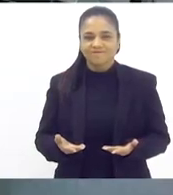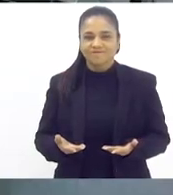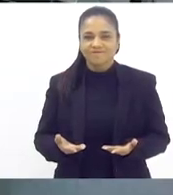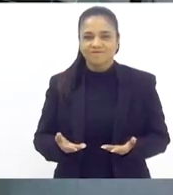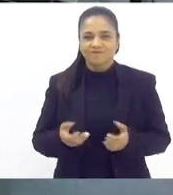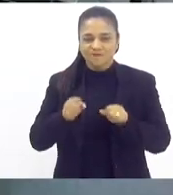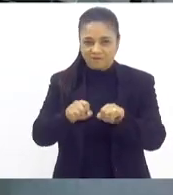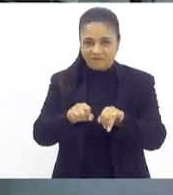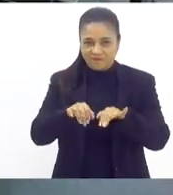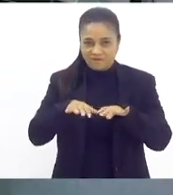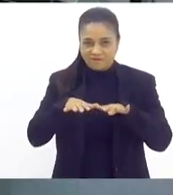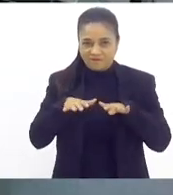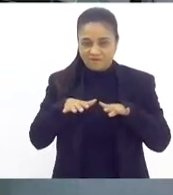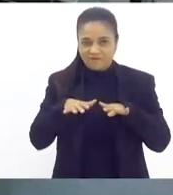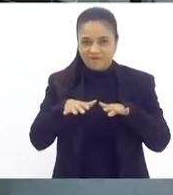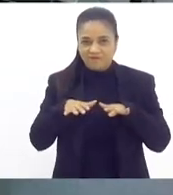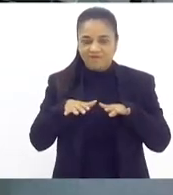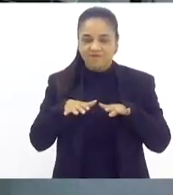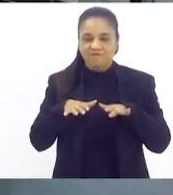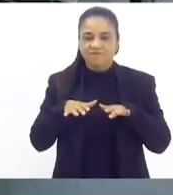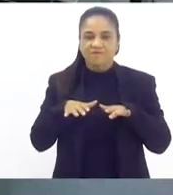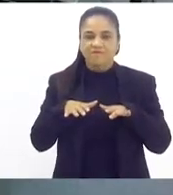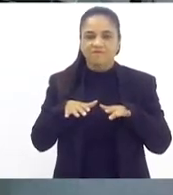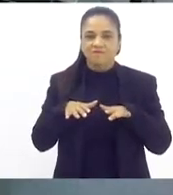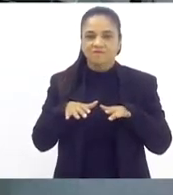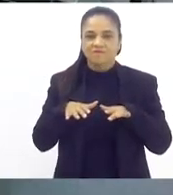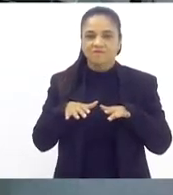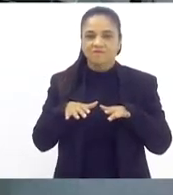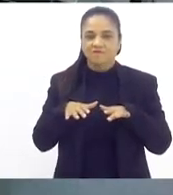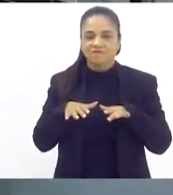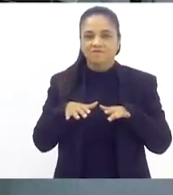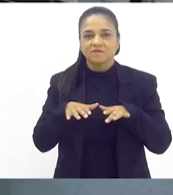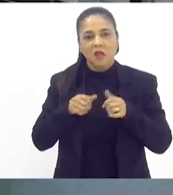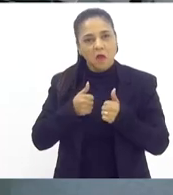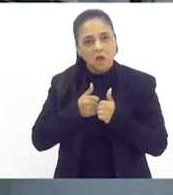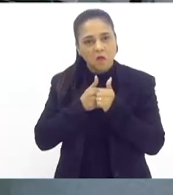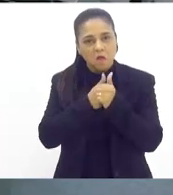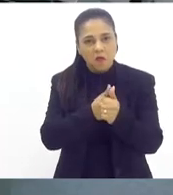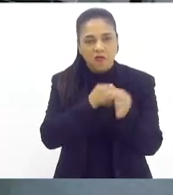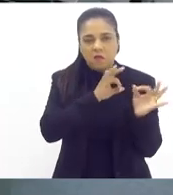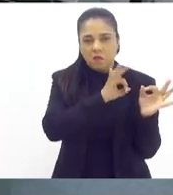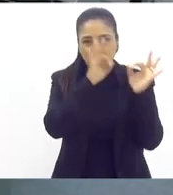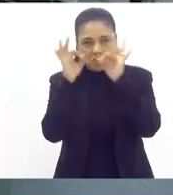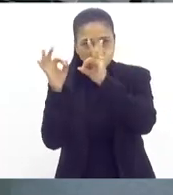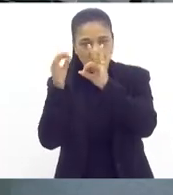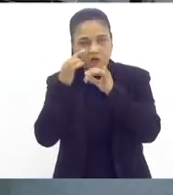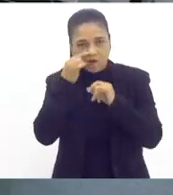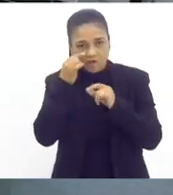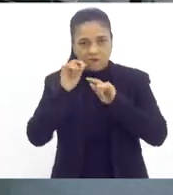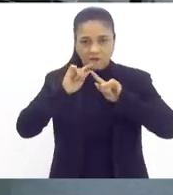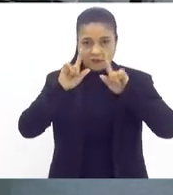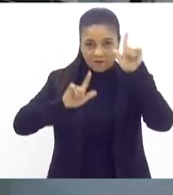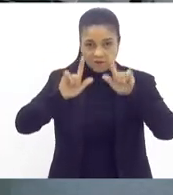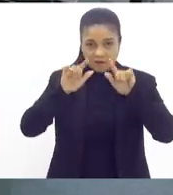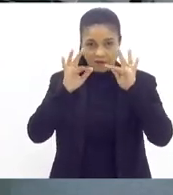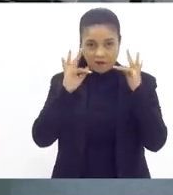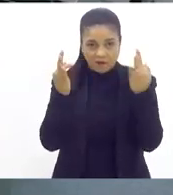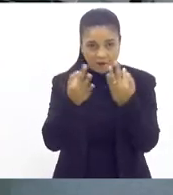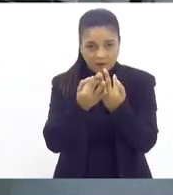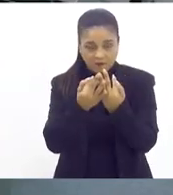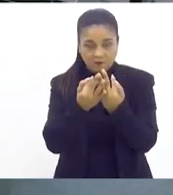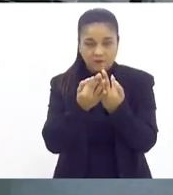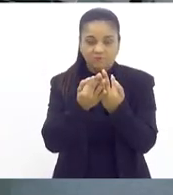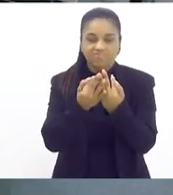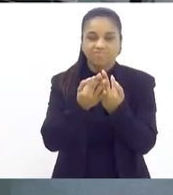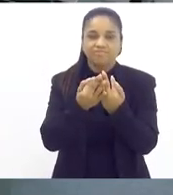nossa audiência também vai estar sendo acompanhada ao vivo pela TV LERJ, pela televisão aqui